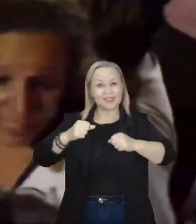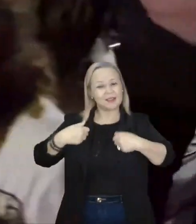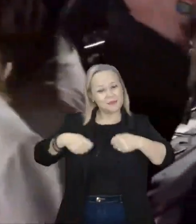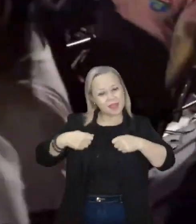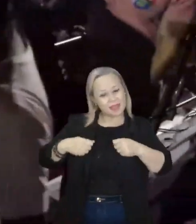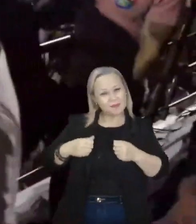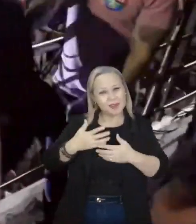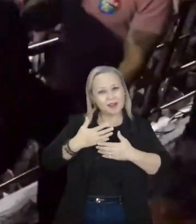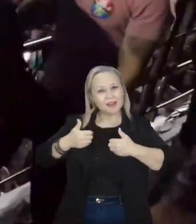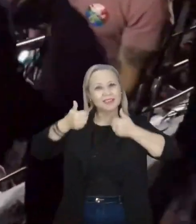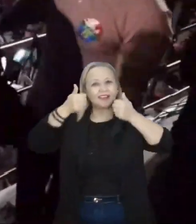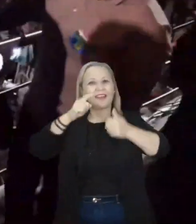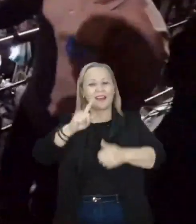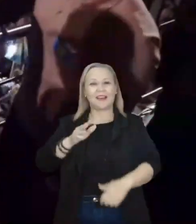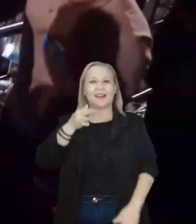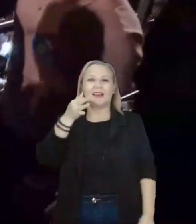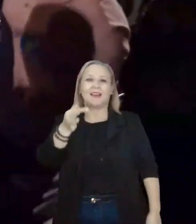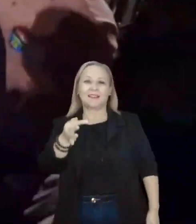ser.